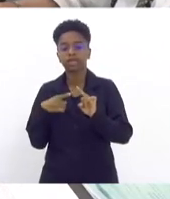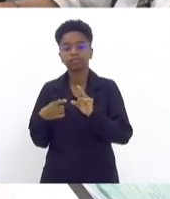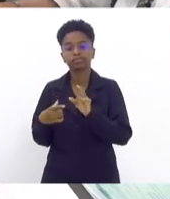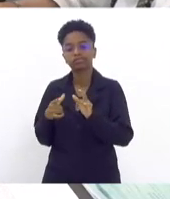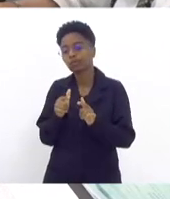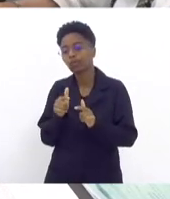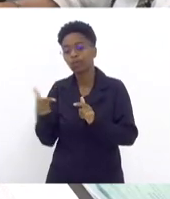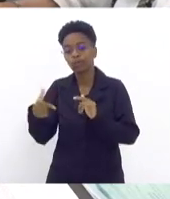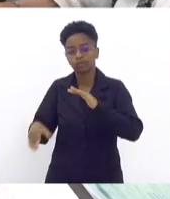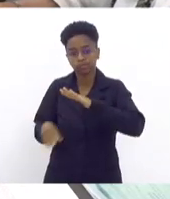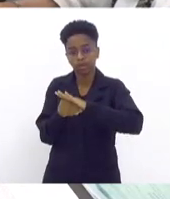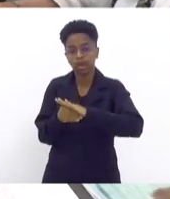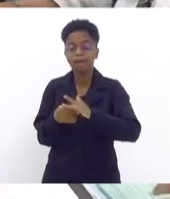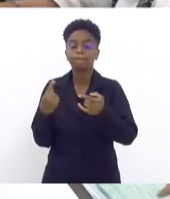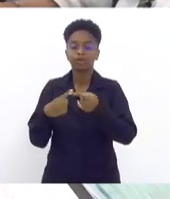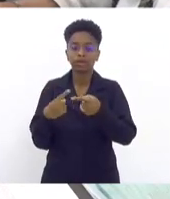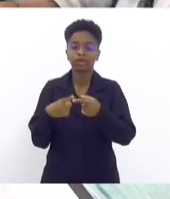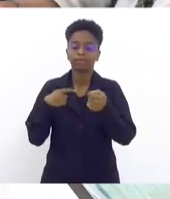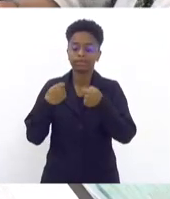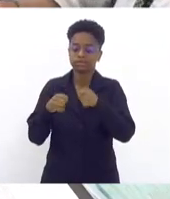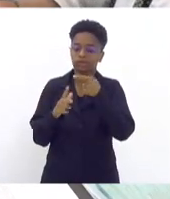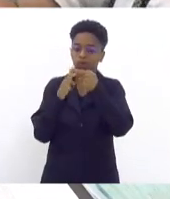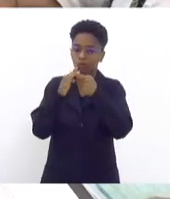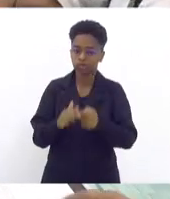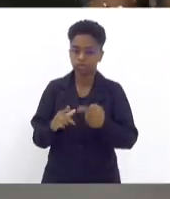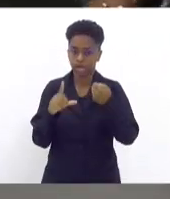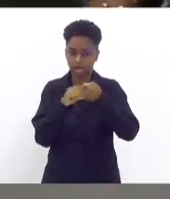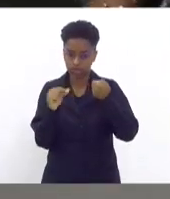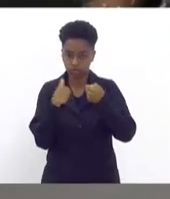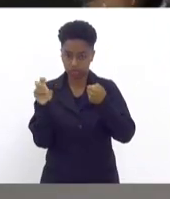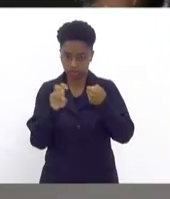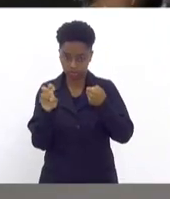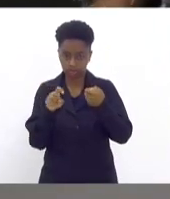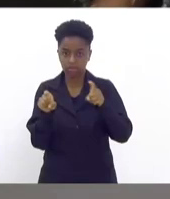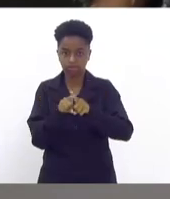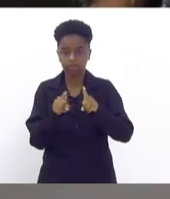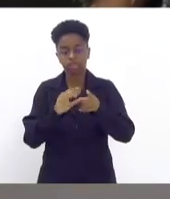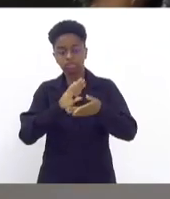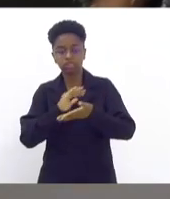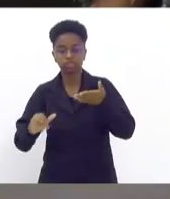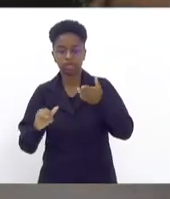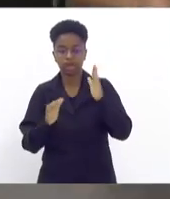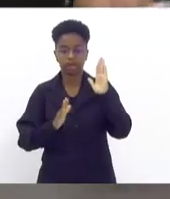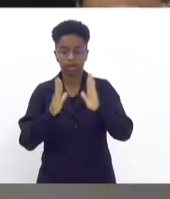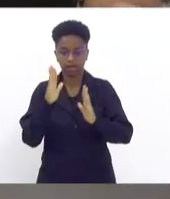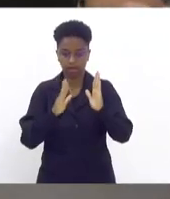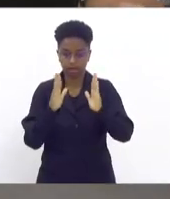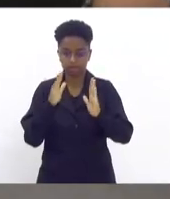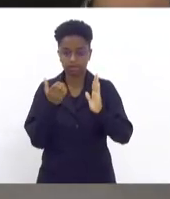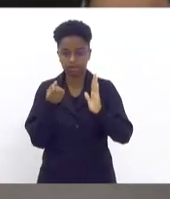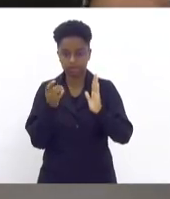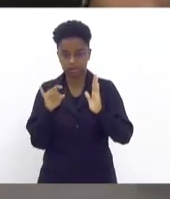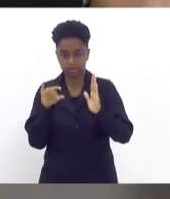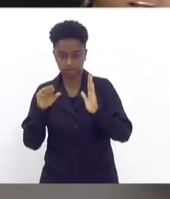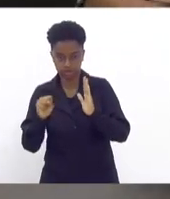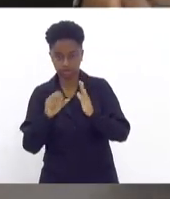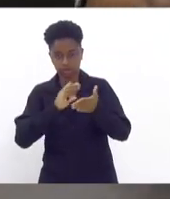emenda, justamente para fazer a correção do artigo 5º. E retirar o prazo estabelecido no artigo